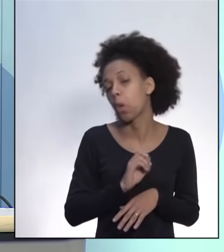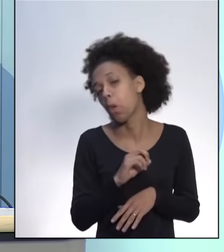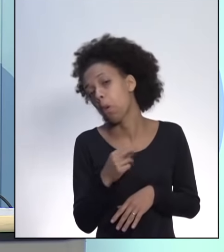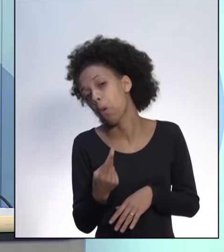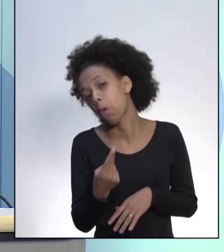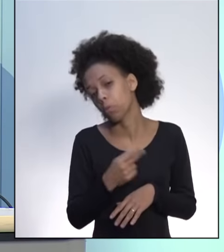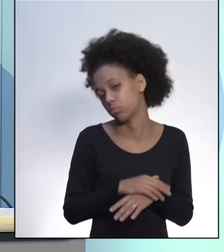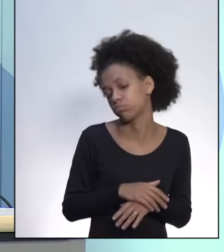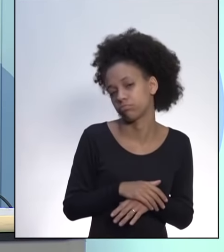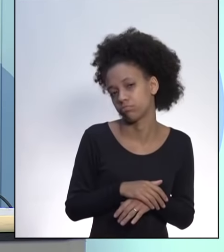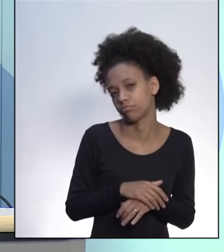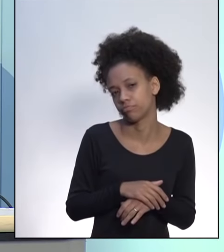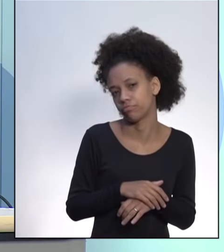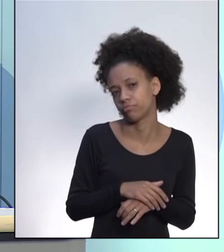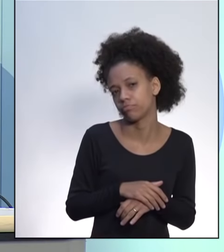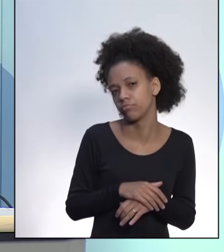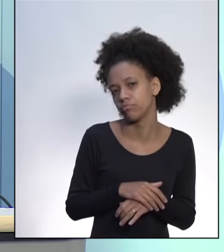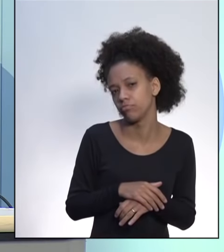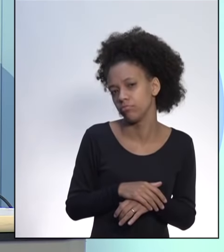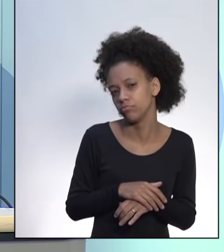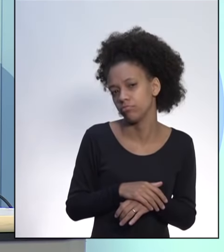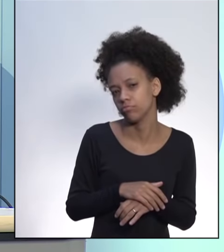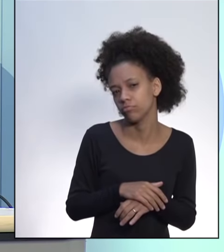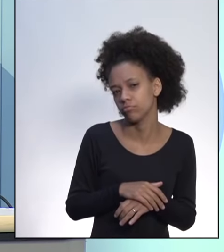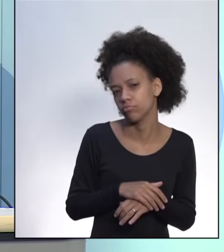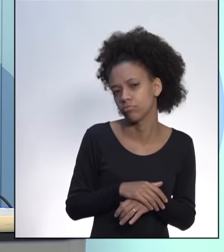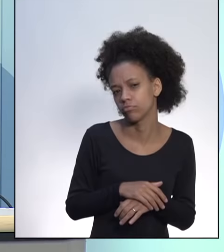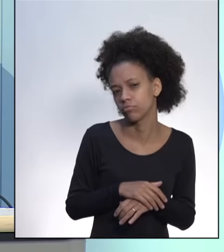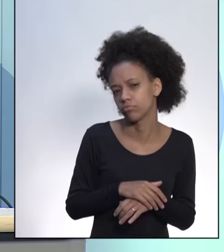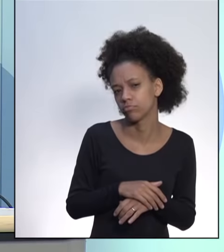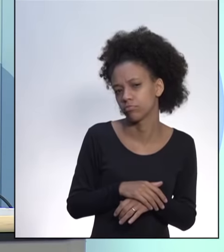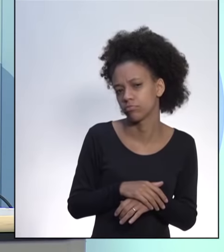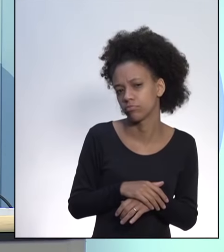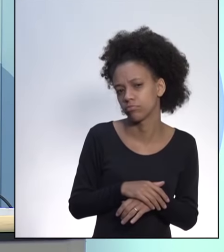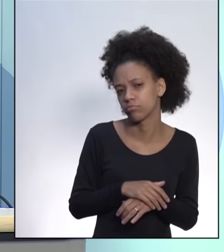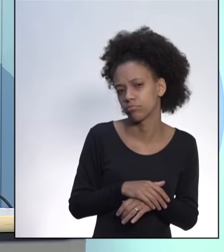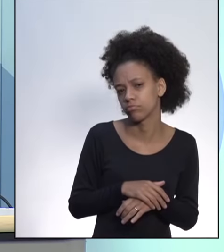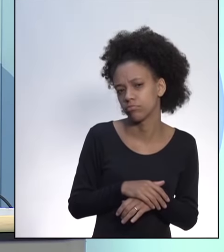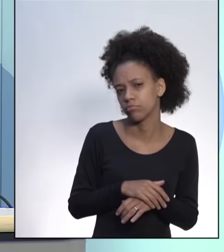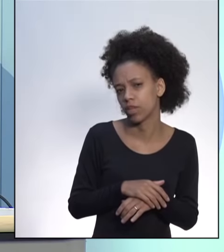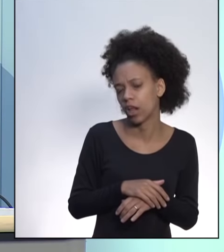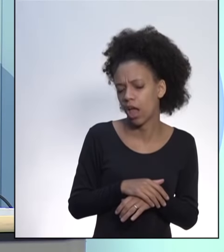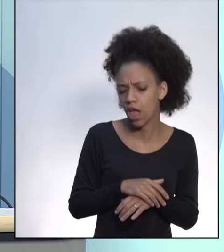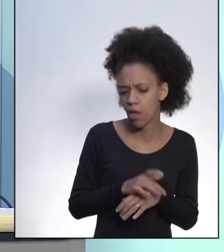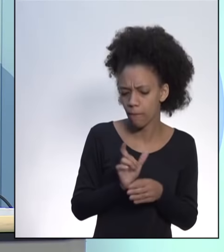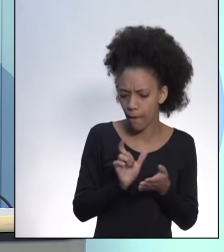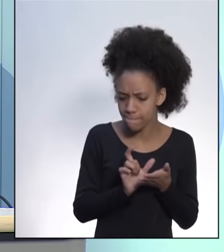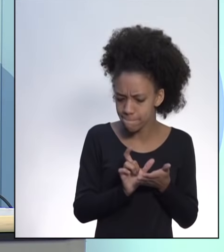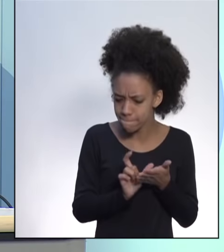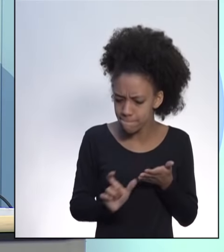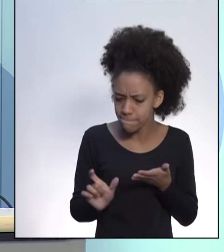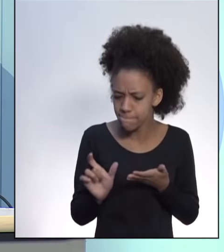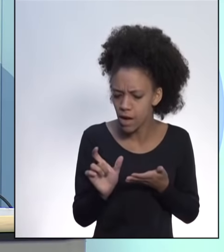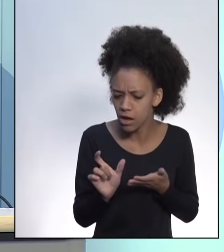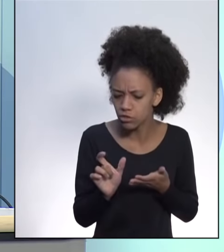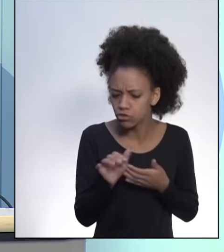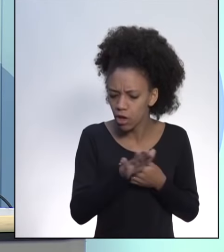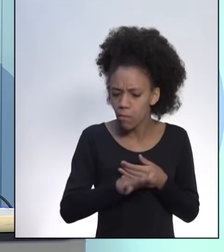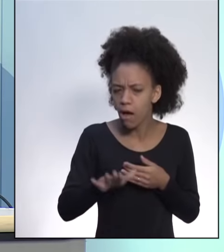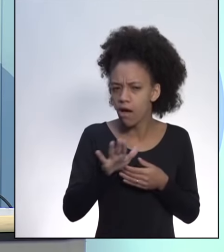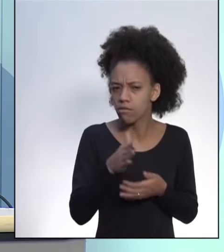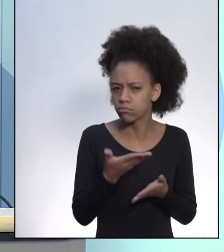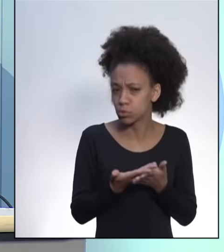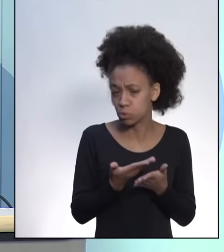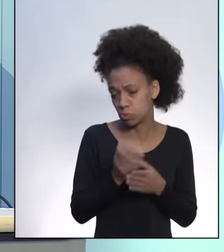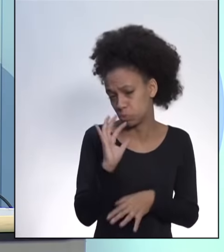isa are added to study the environment invariavelmente ecologia é uma parte é uma área que